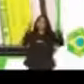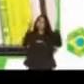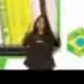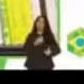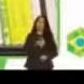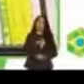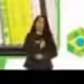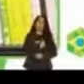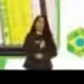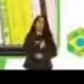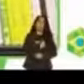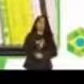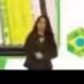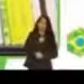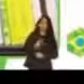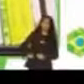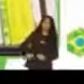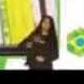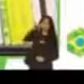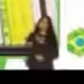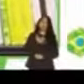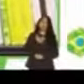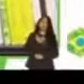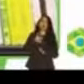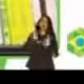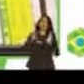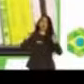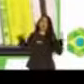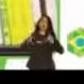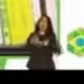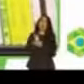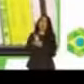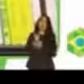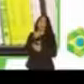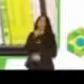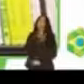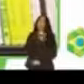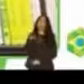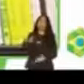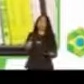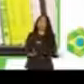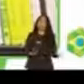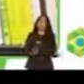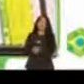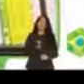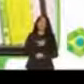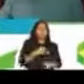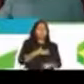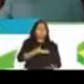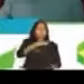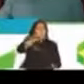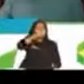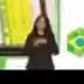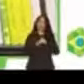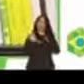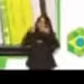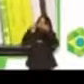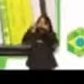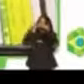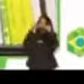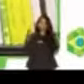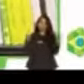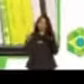o governo Bolsonaro errou, e errou gravemente, negou as vacinas, negou a pandemia e negou, literalmente, o